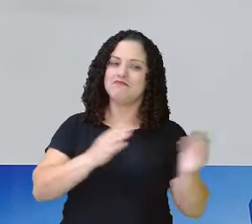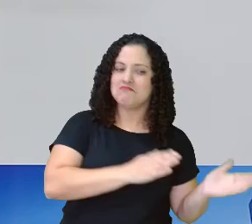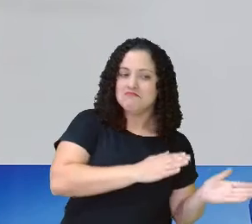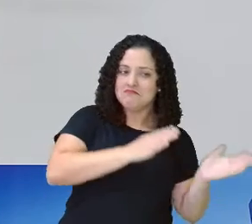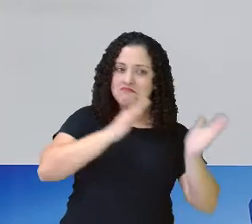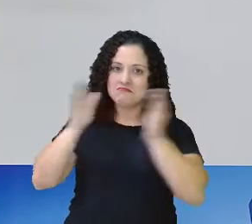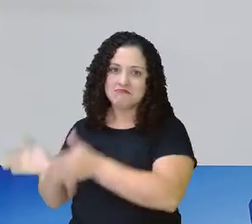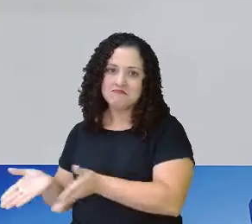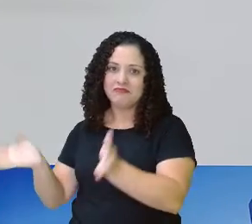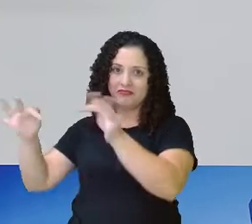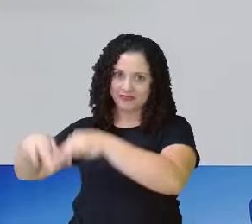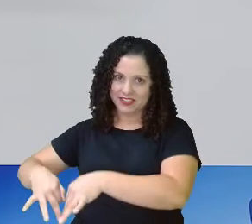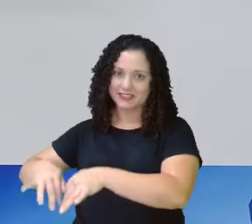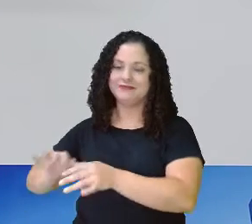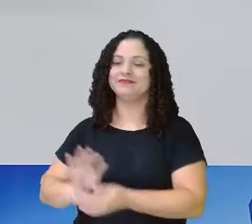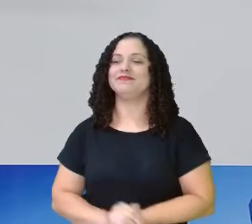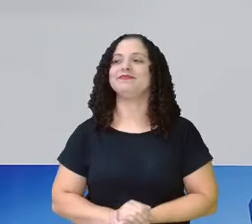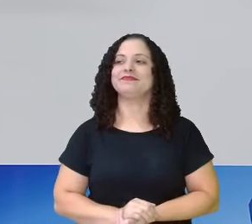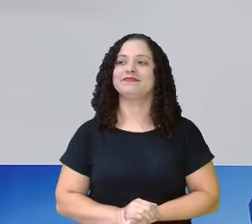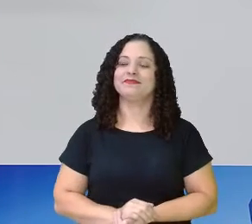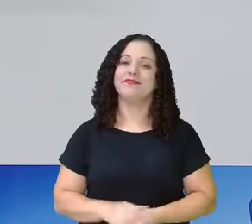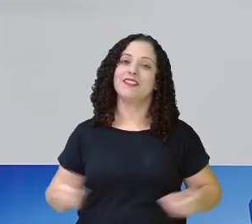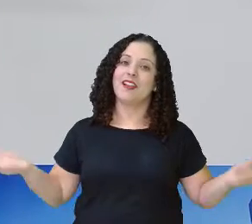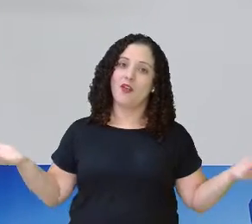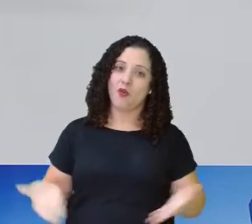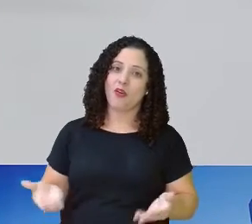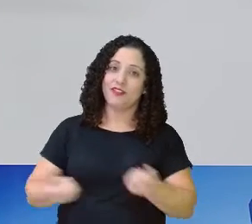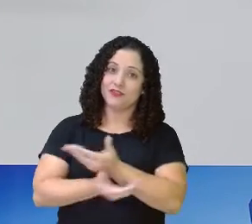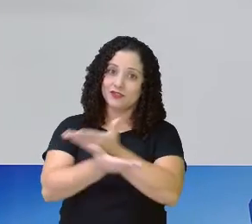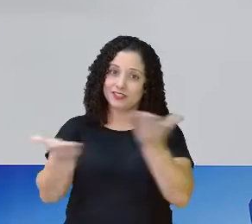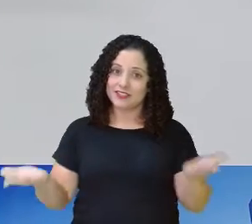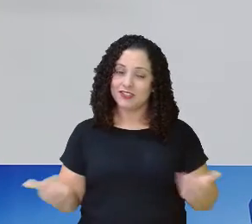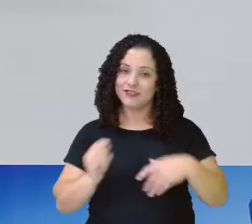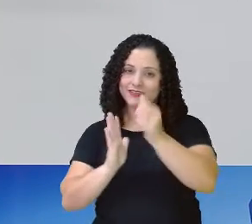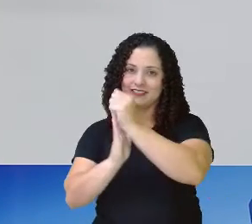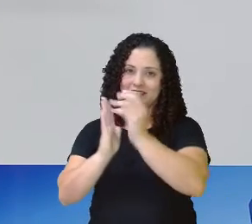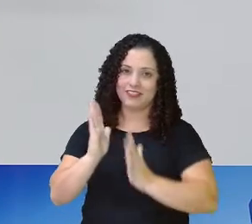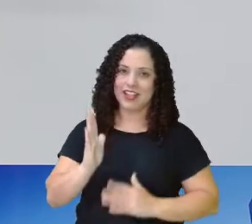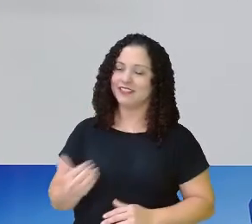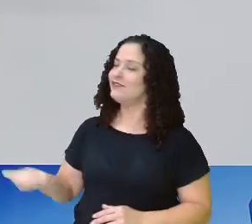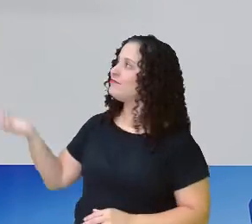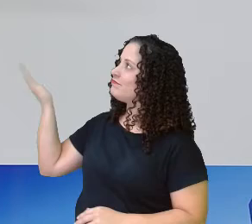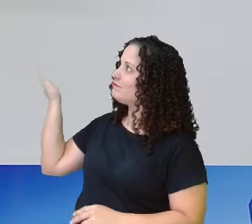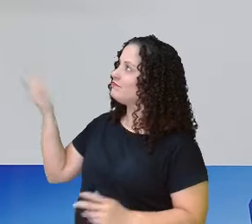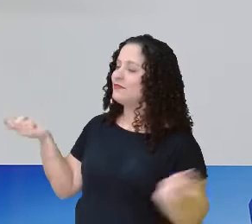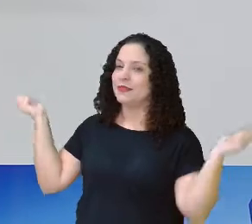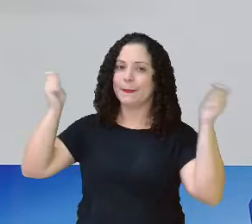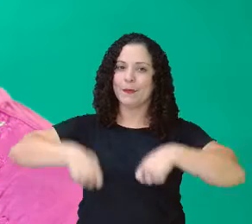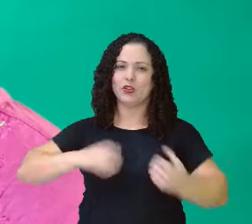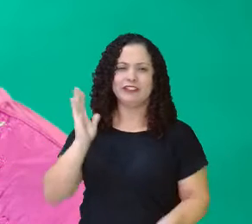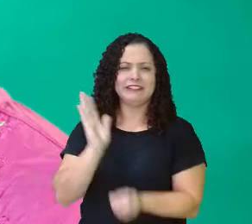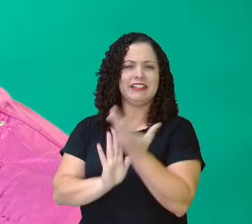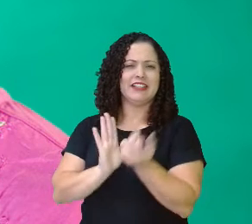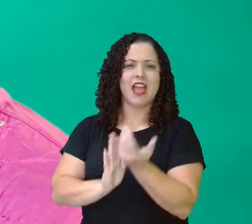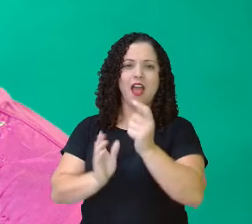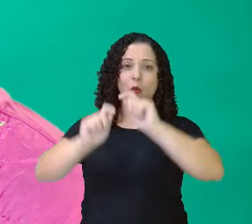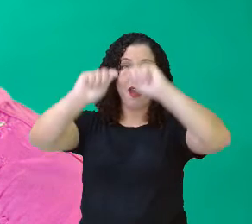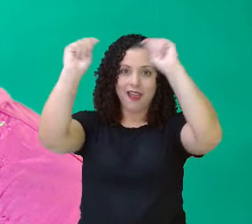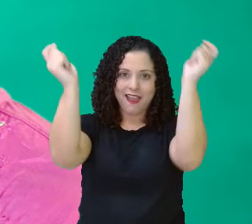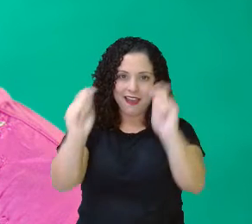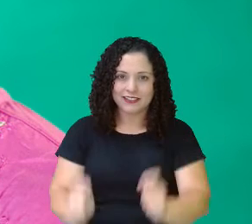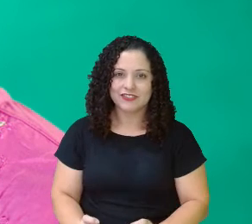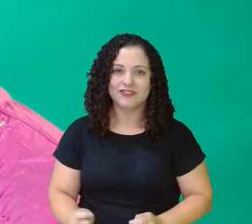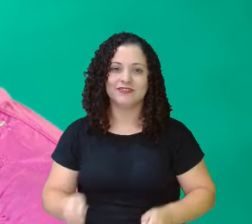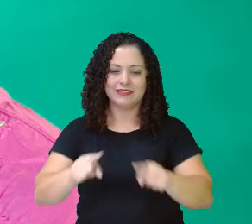e é outra fase, tá? E aí eu deixo para vocês essa sugestão de atividade. Vocês podem fazer uma produção artística em sala de aula